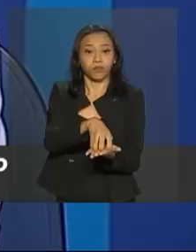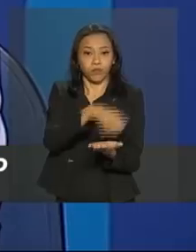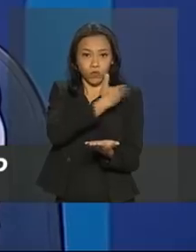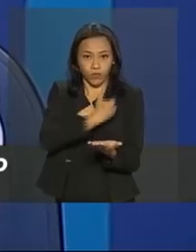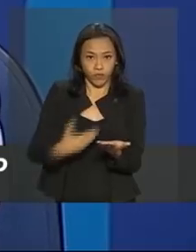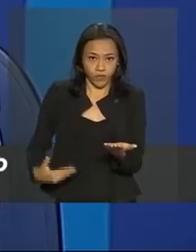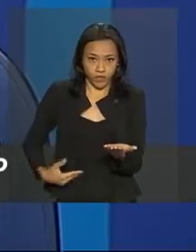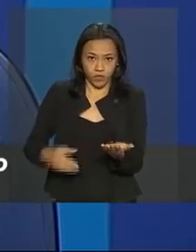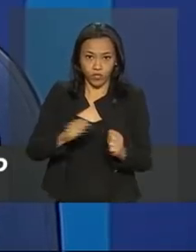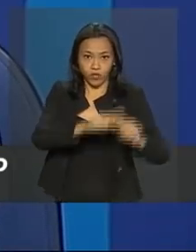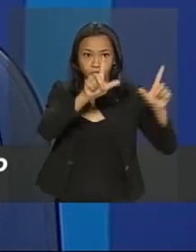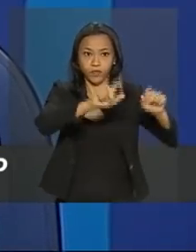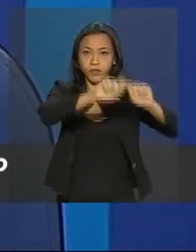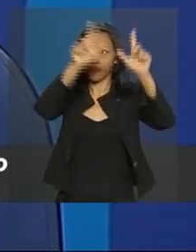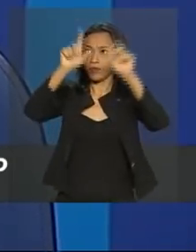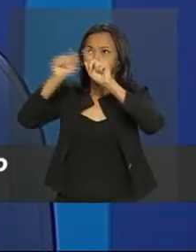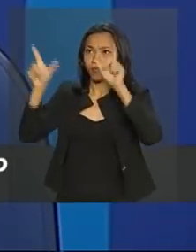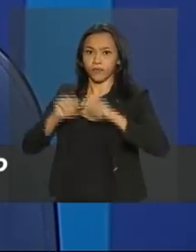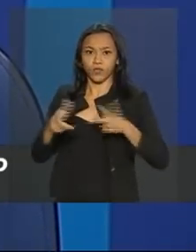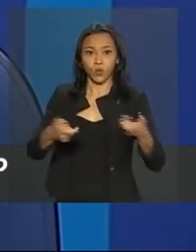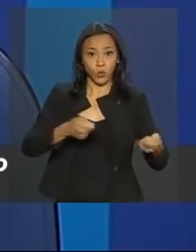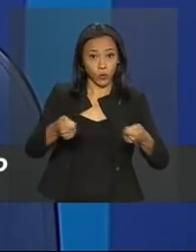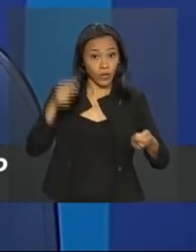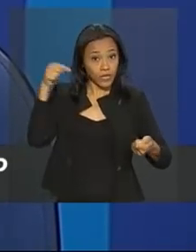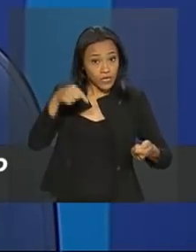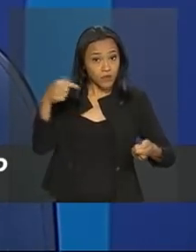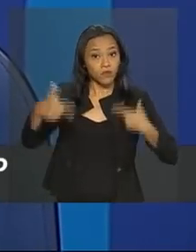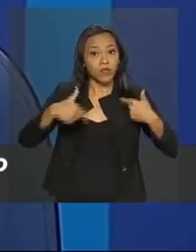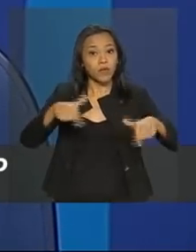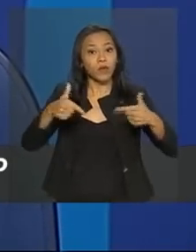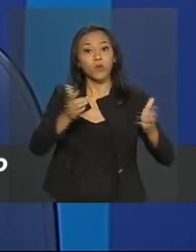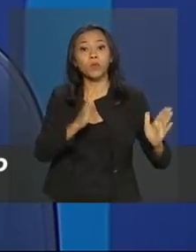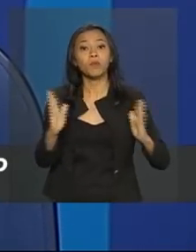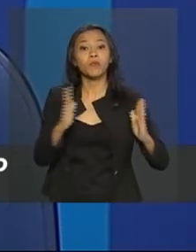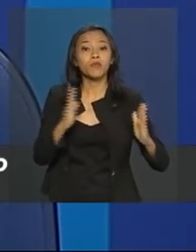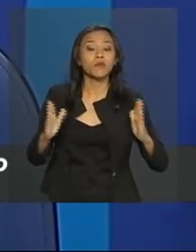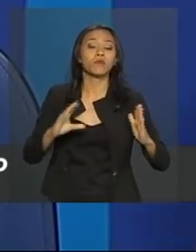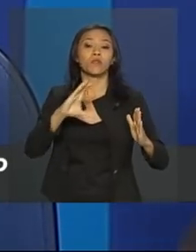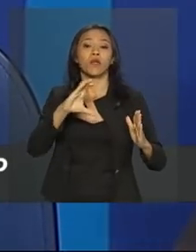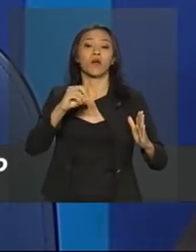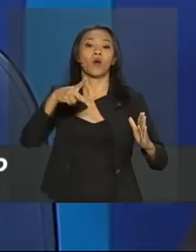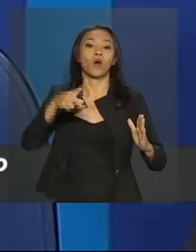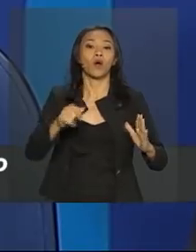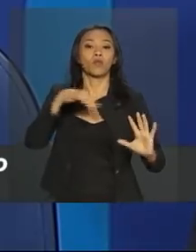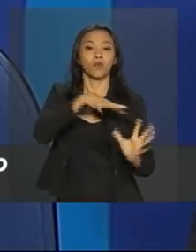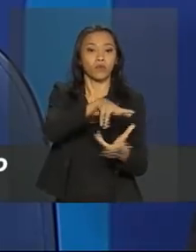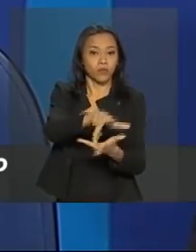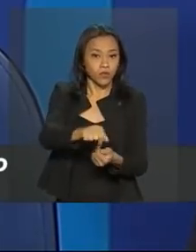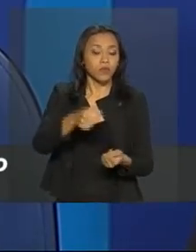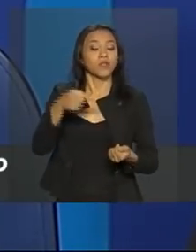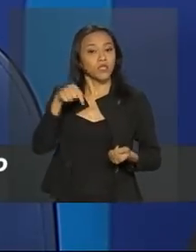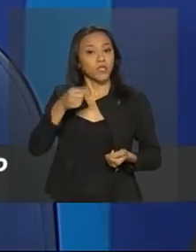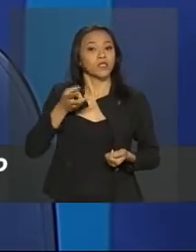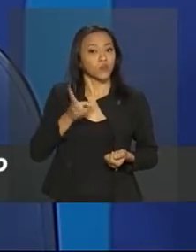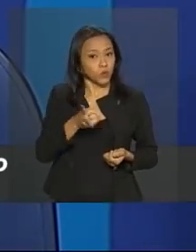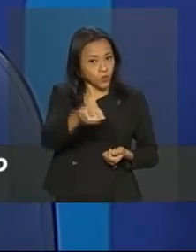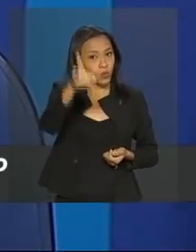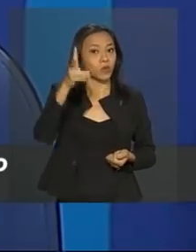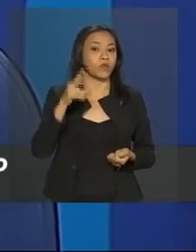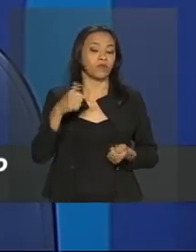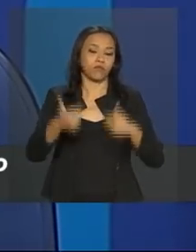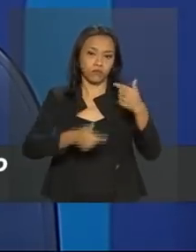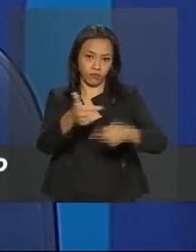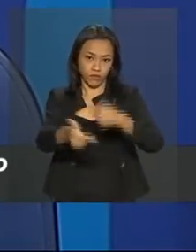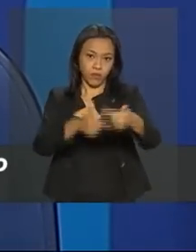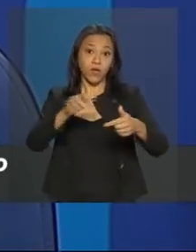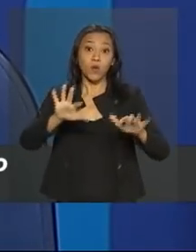que operou durante a copa e nós continuamos operando e ele chama mais atenção contém um